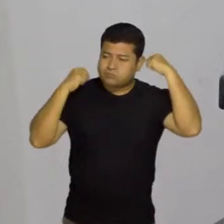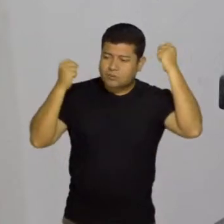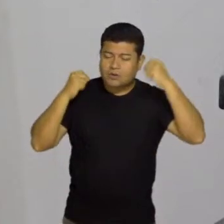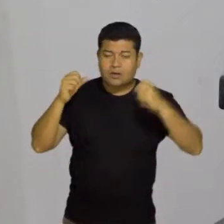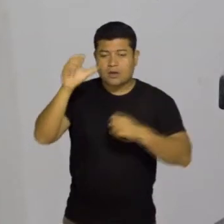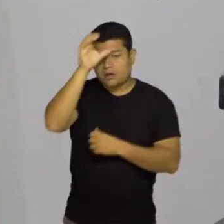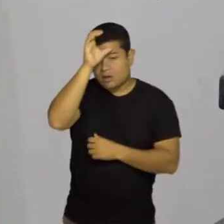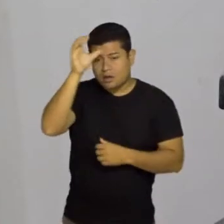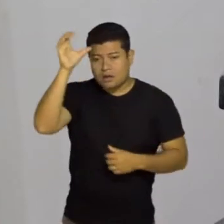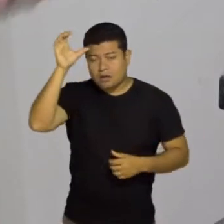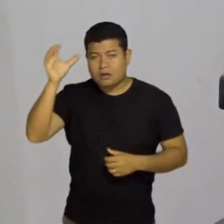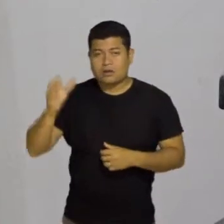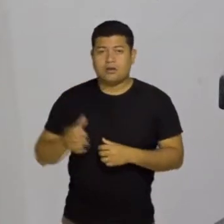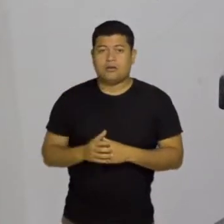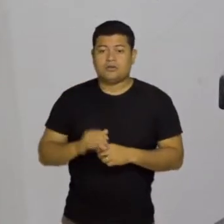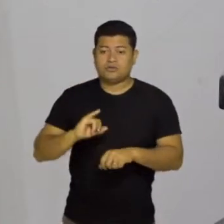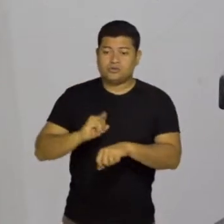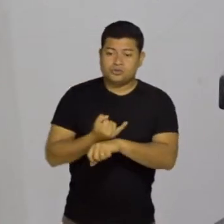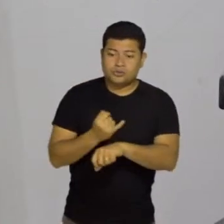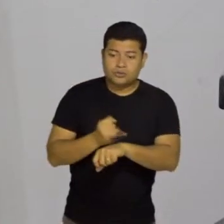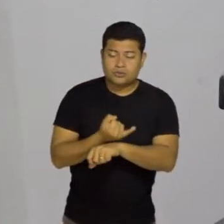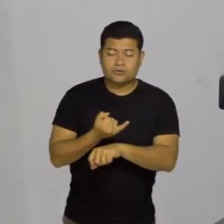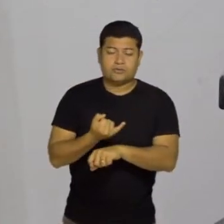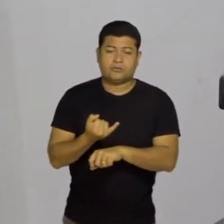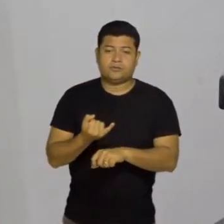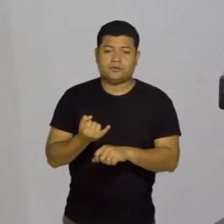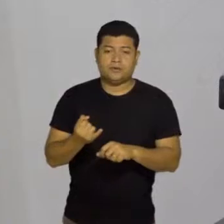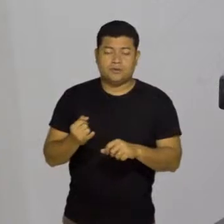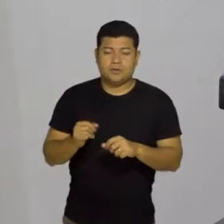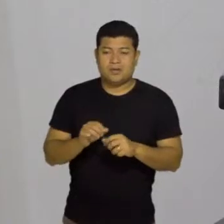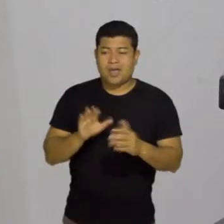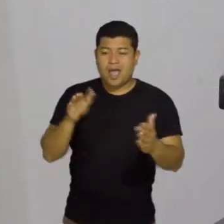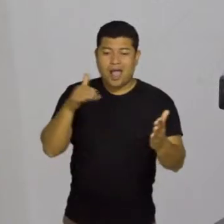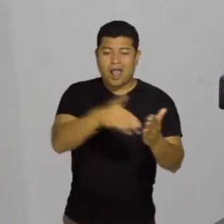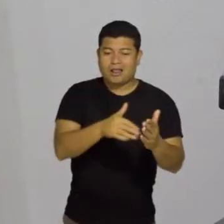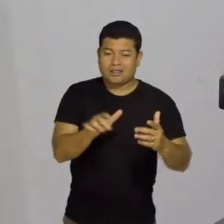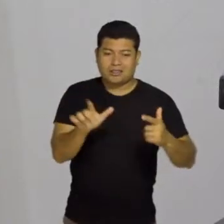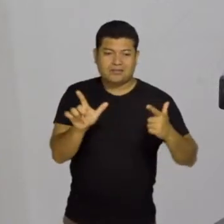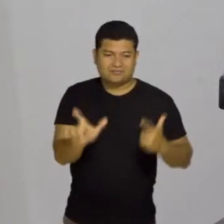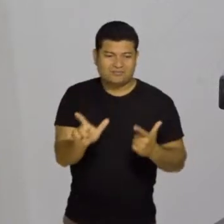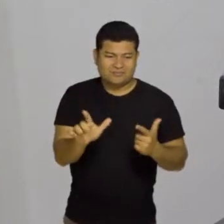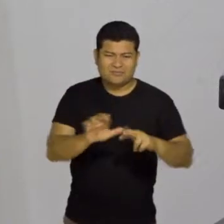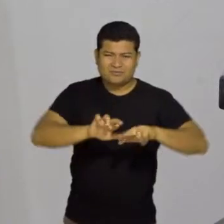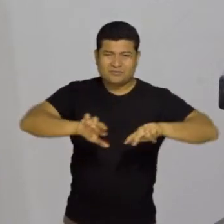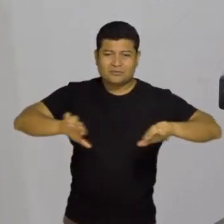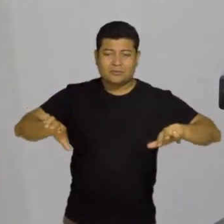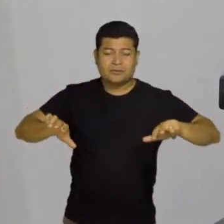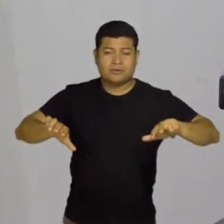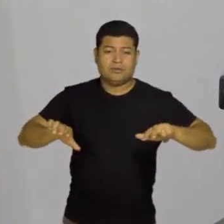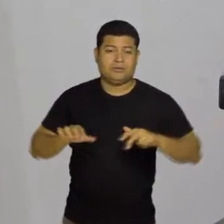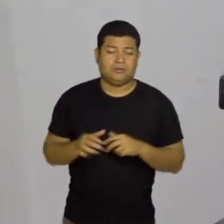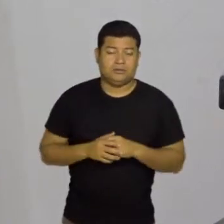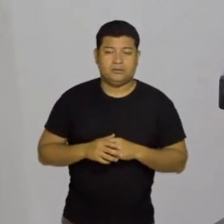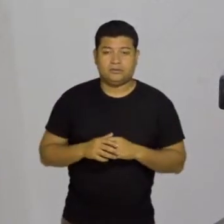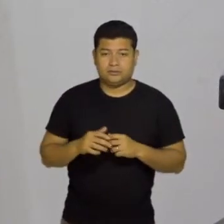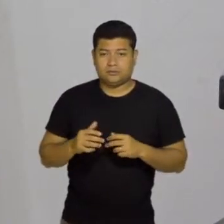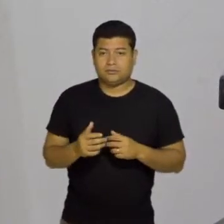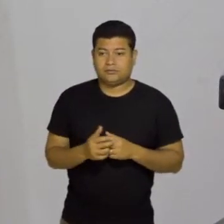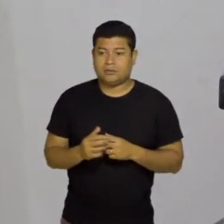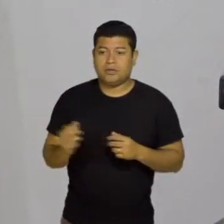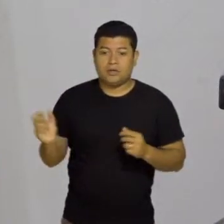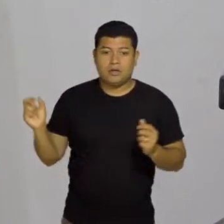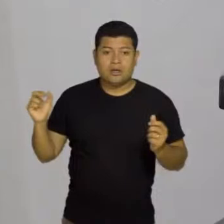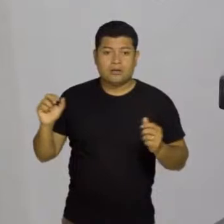Criciúma a Joinville, de Joinville a Caçador. De várias cidades nós temos pessoas no nosso conselho, expoentes da